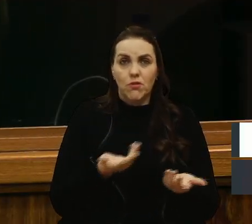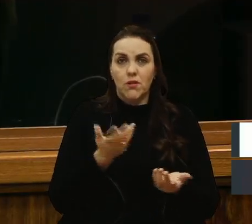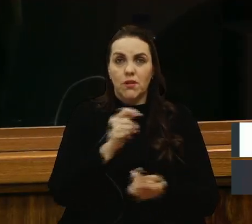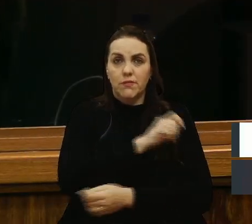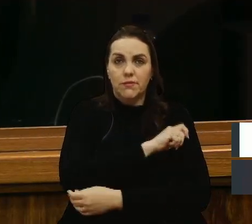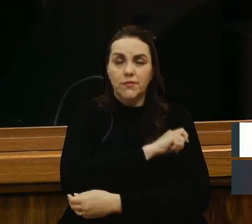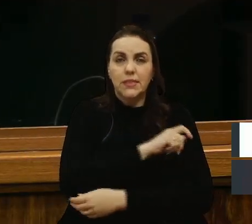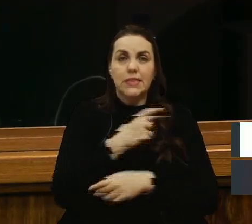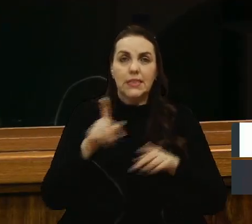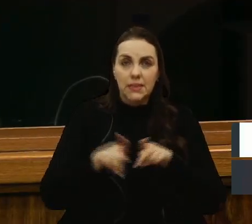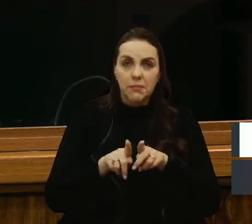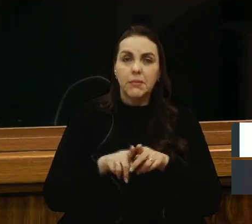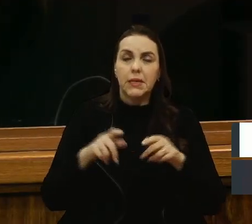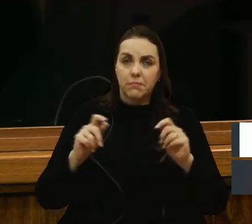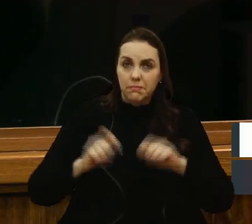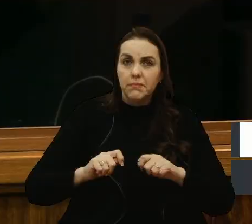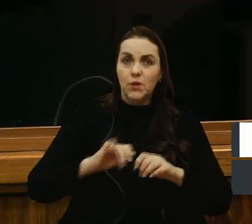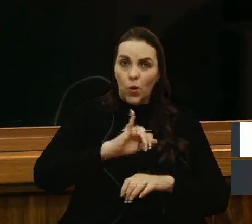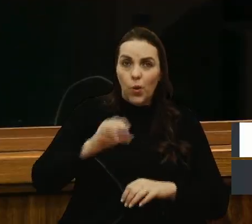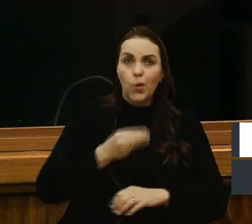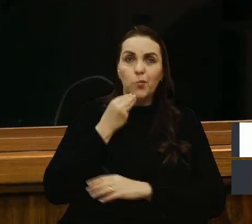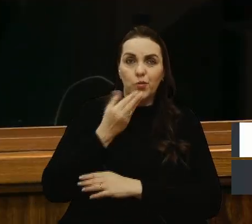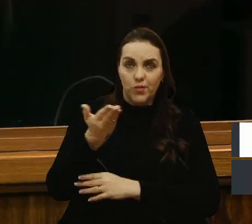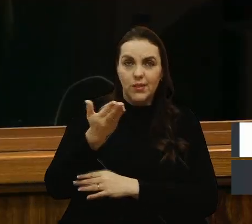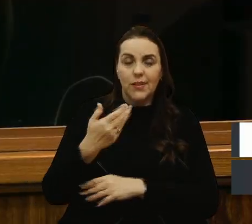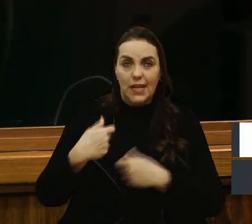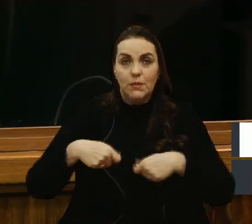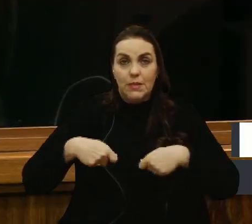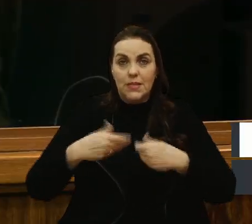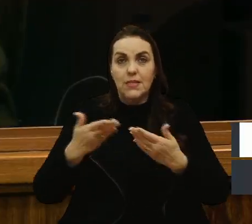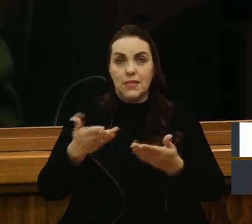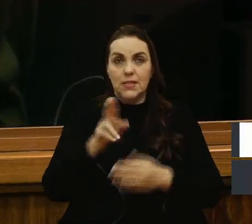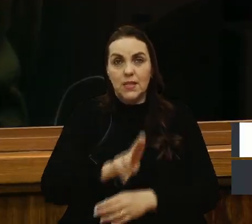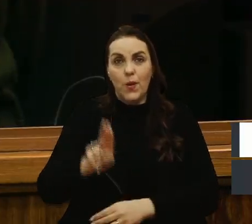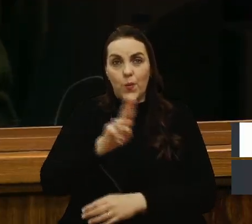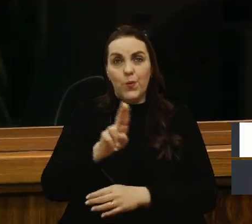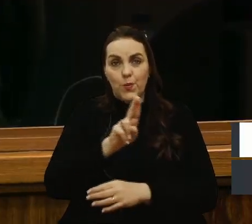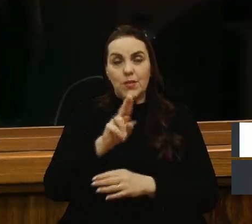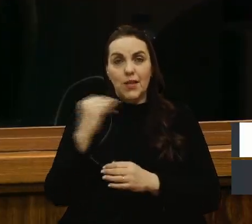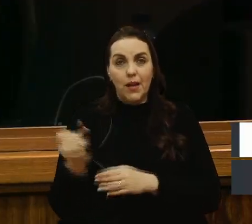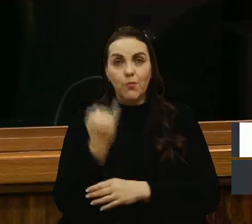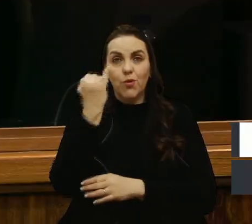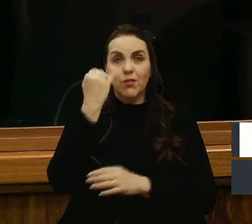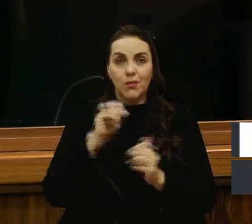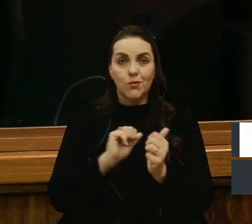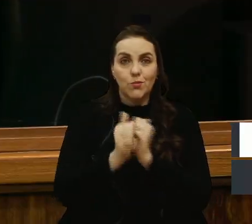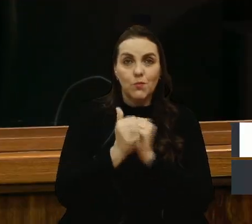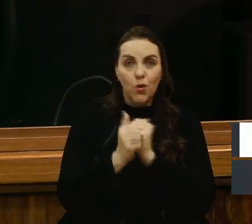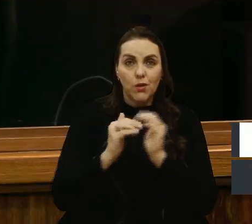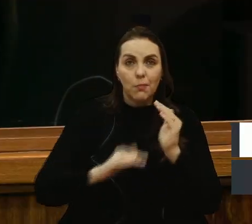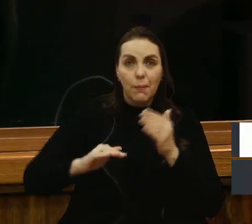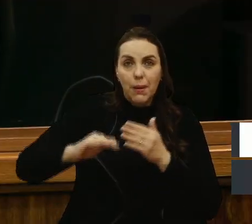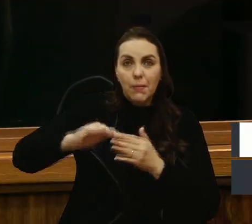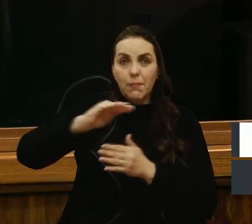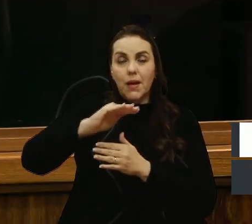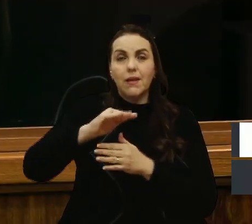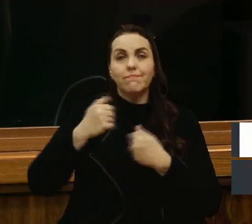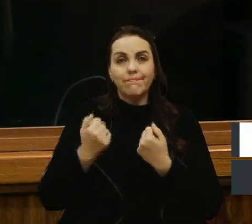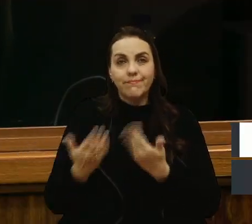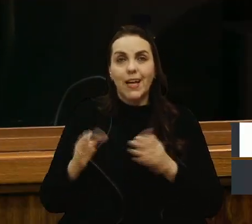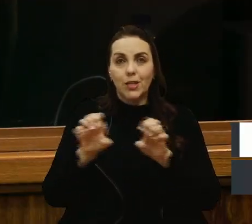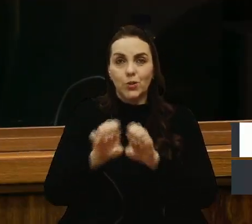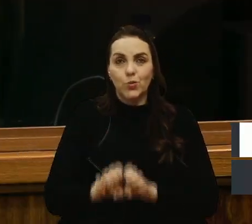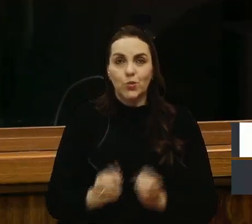estudantes também têm essa oportunidade e teriam essa oportunidade de se destacar nos esportes, e nós precisamos dar estrutura a